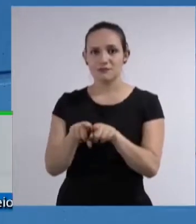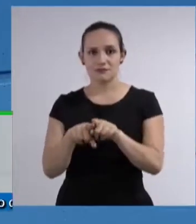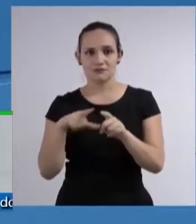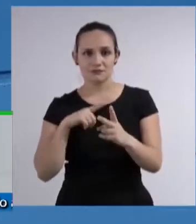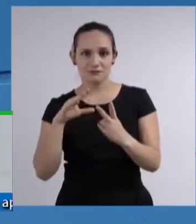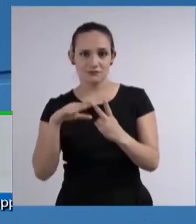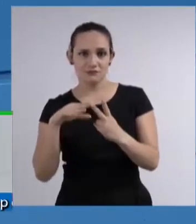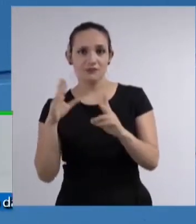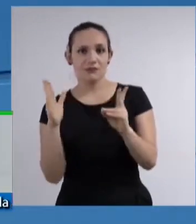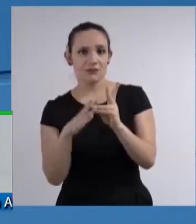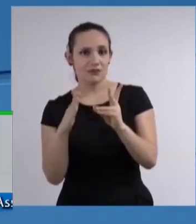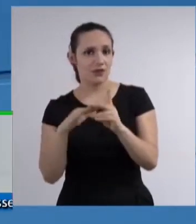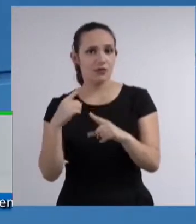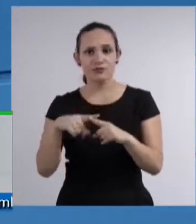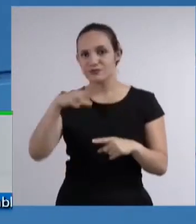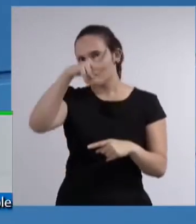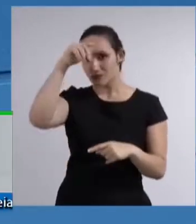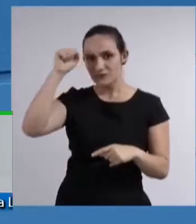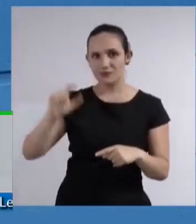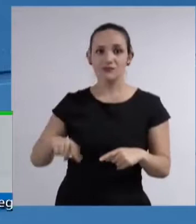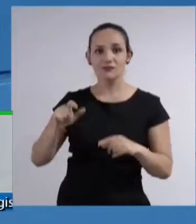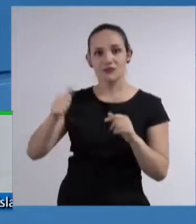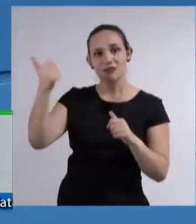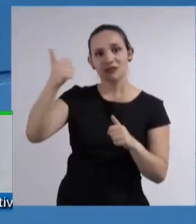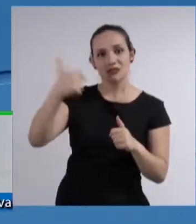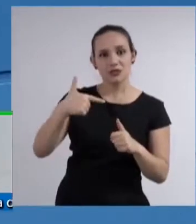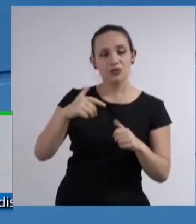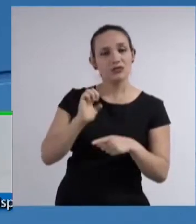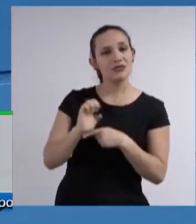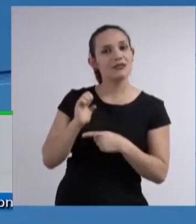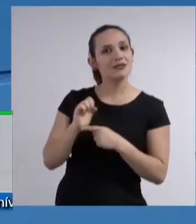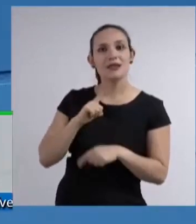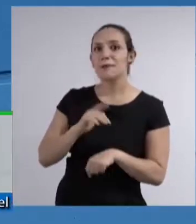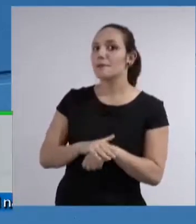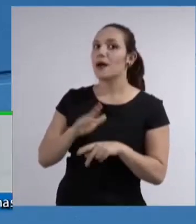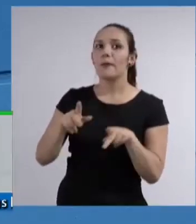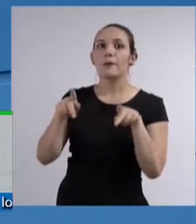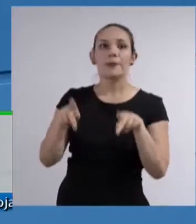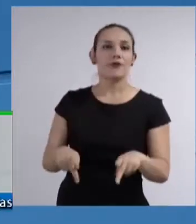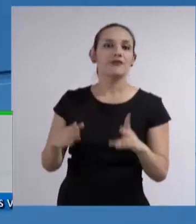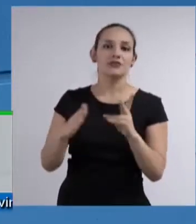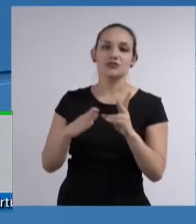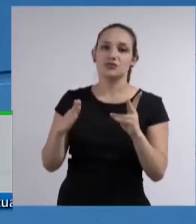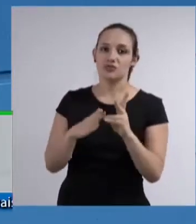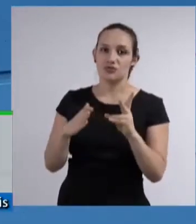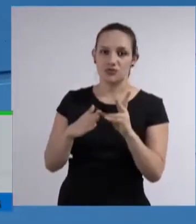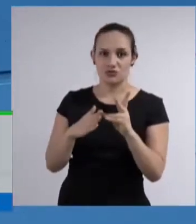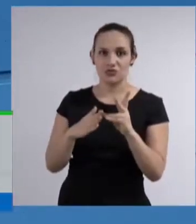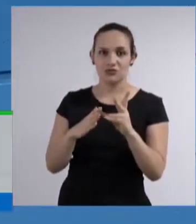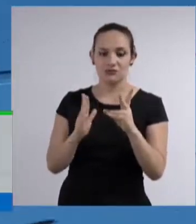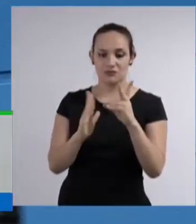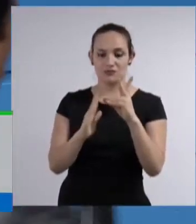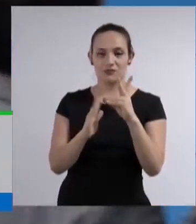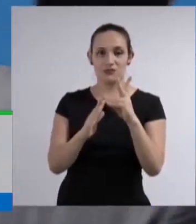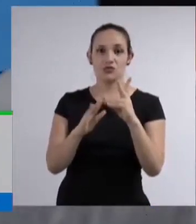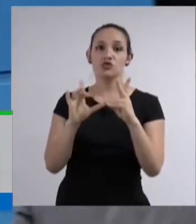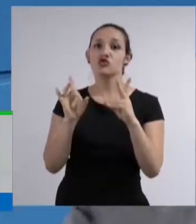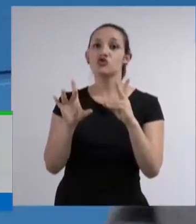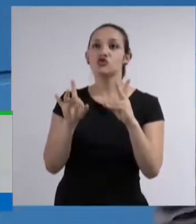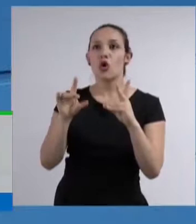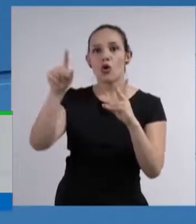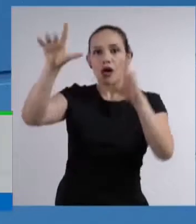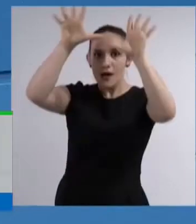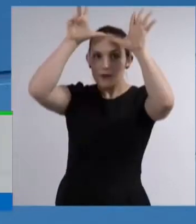e Mato Grosso do Sul é o segundo estado da federação que tem o maior número de indígenas, só perde para